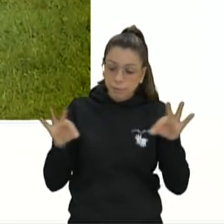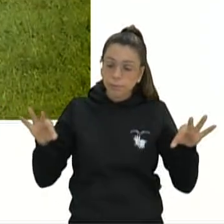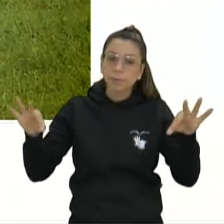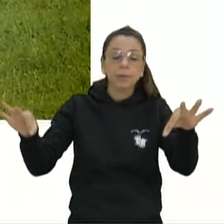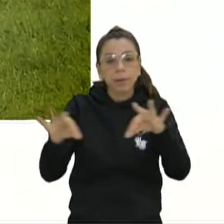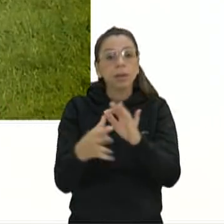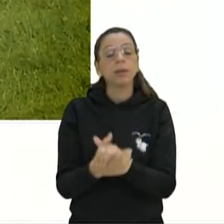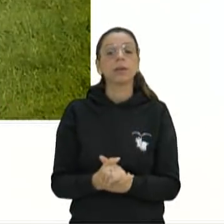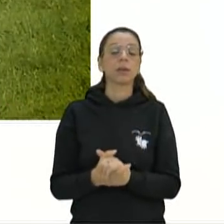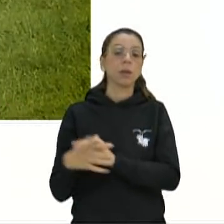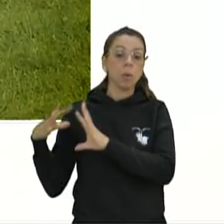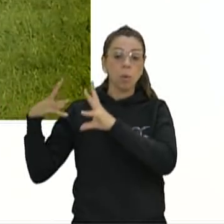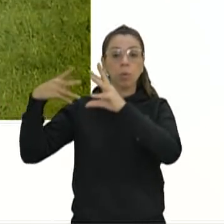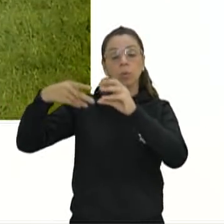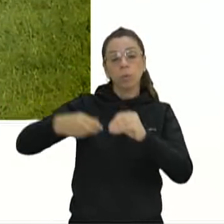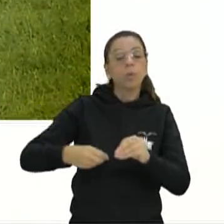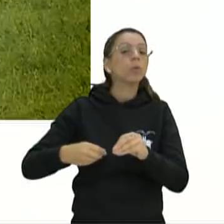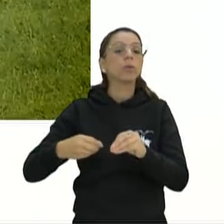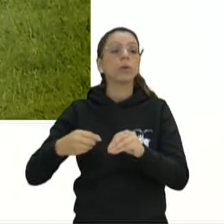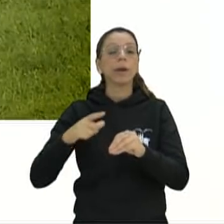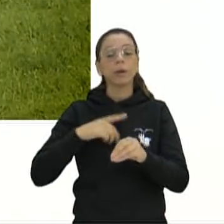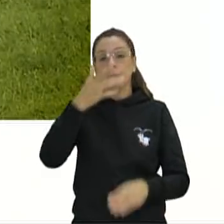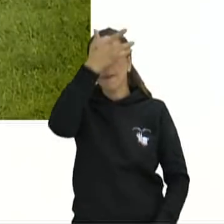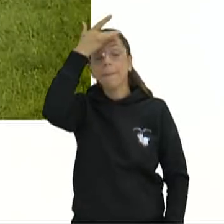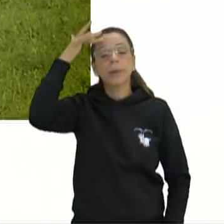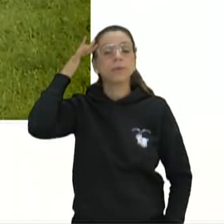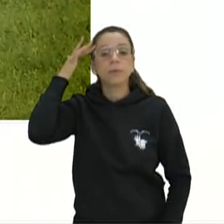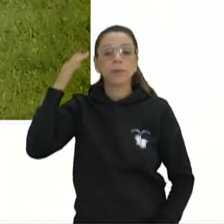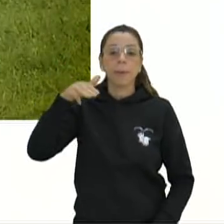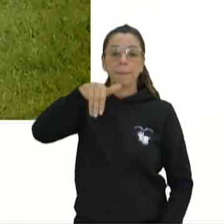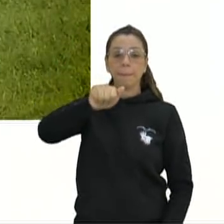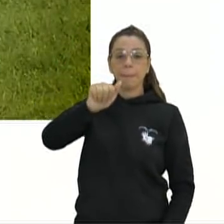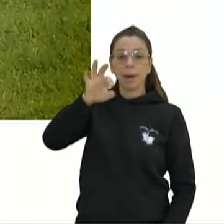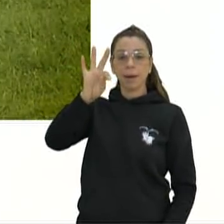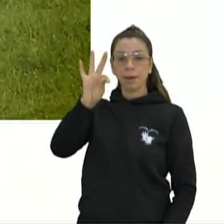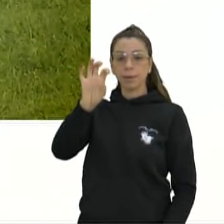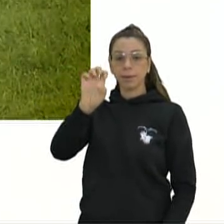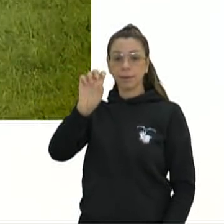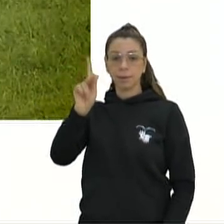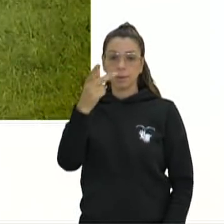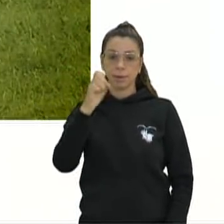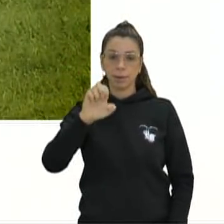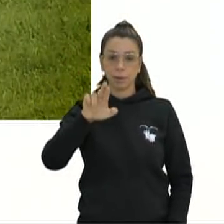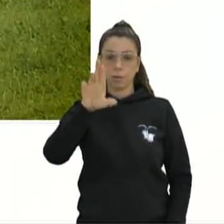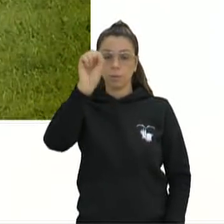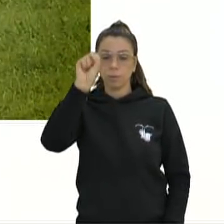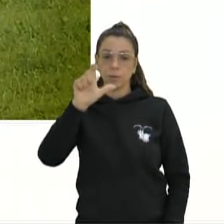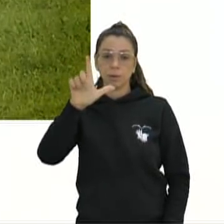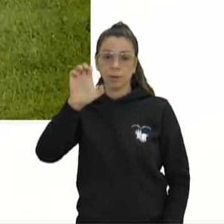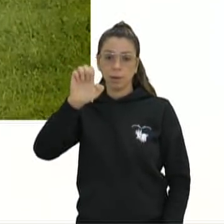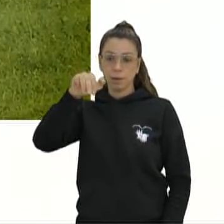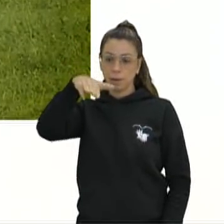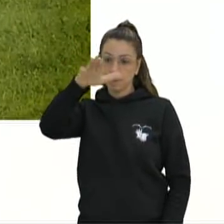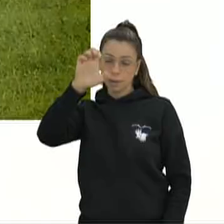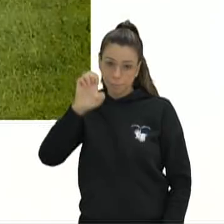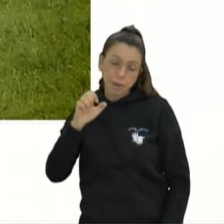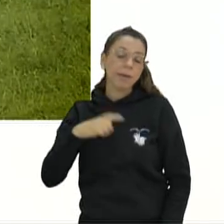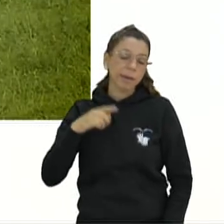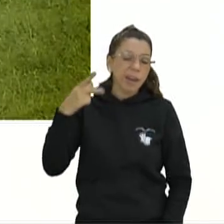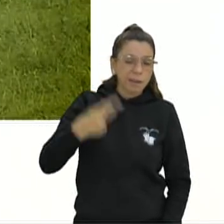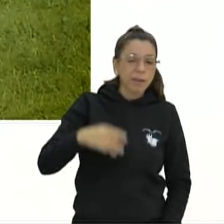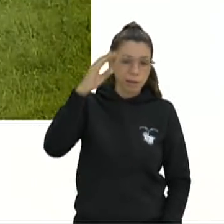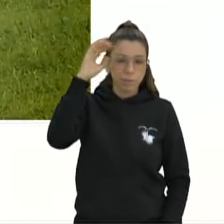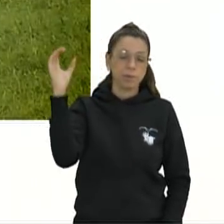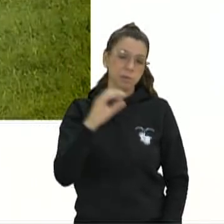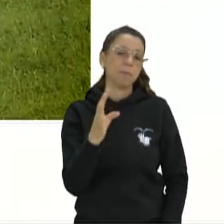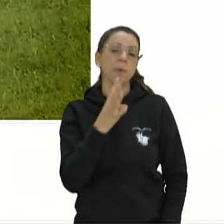área abandonada, que pertencia a uma pessoa chamada Matheus Martins Leme. Quem é de Curitiba conhece a história de Matheus Leme, ele